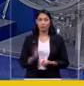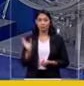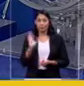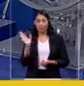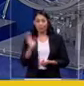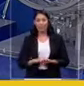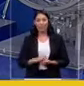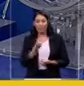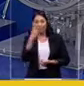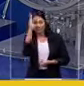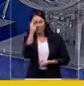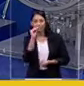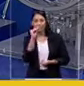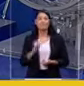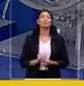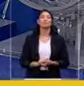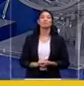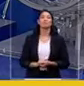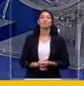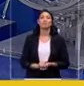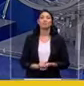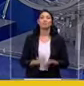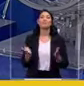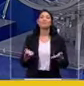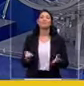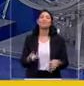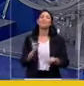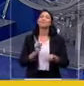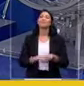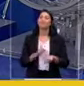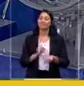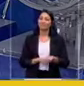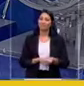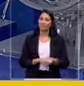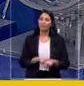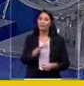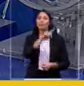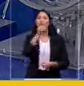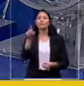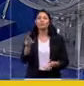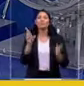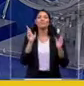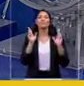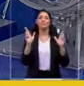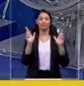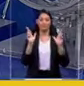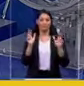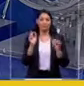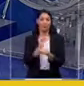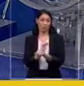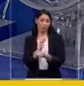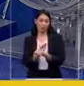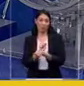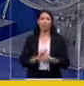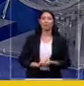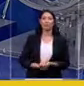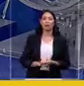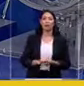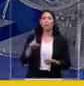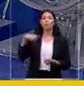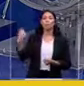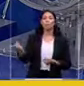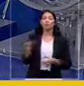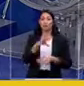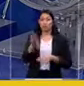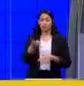Olá pessoal, boa noite. Chegou a hora que todo mundo esperava. Vamos aos demais sorteios desta